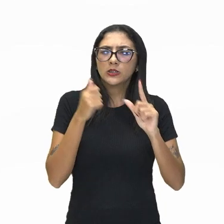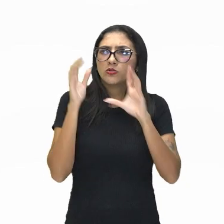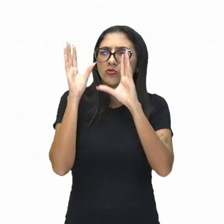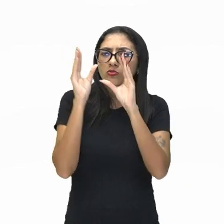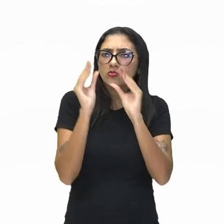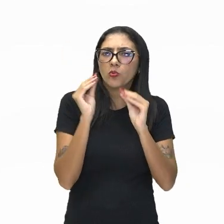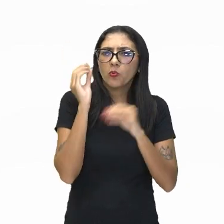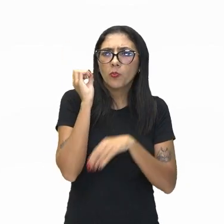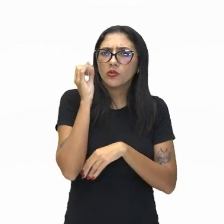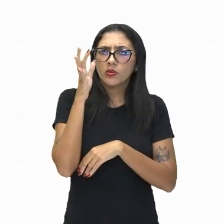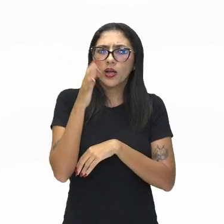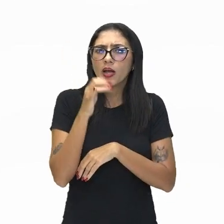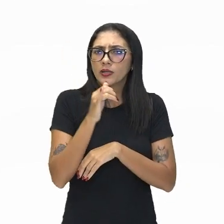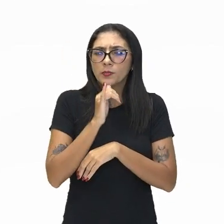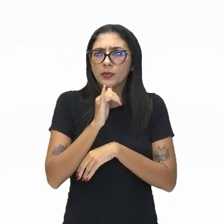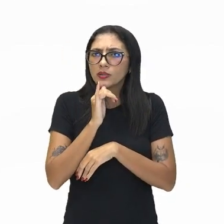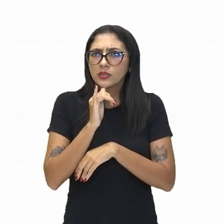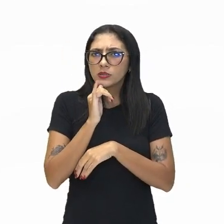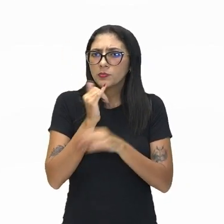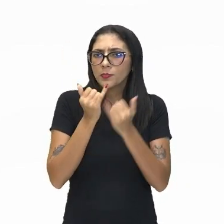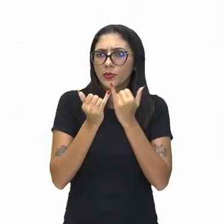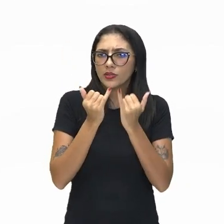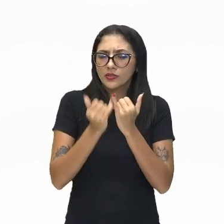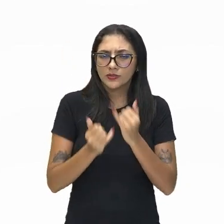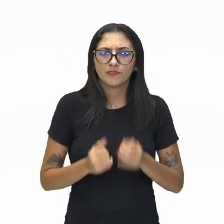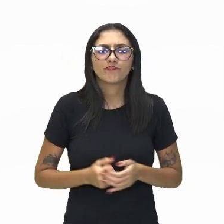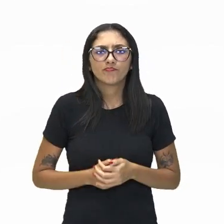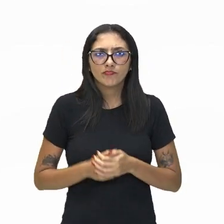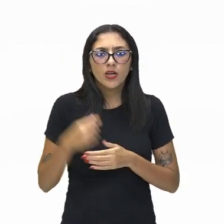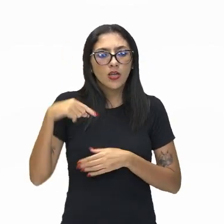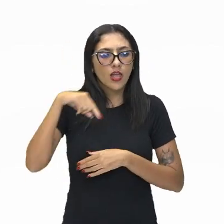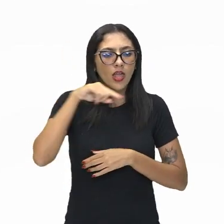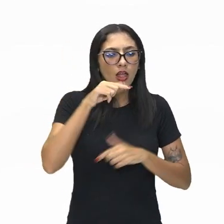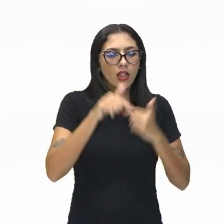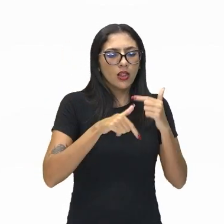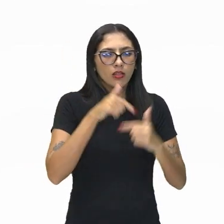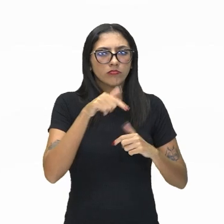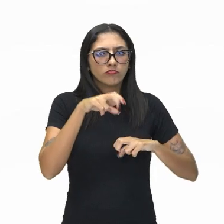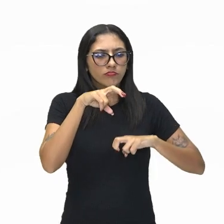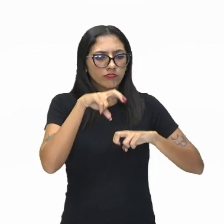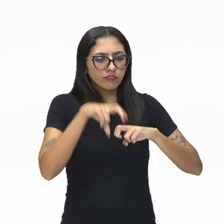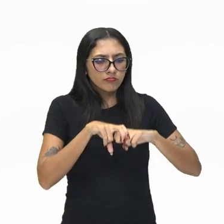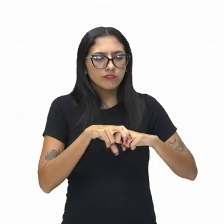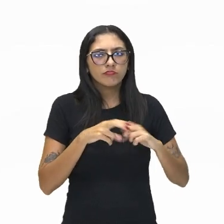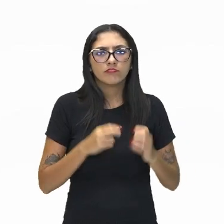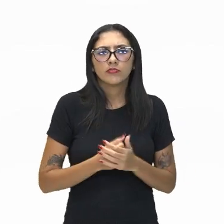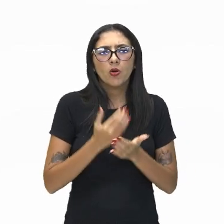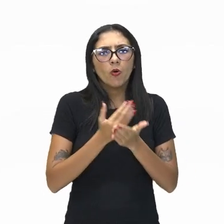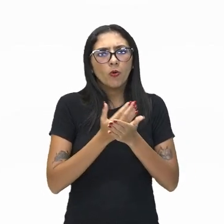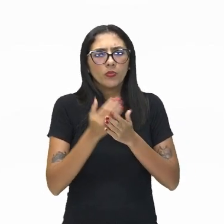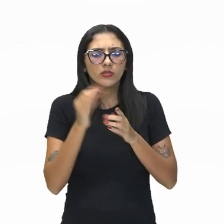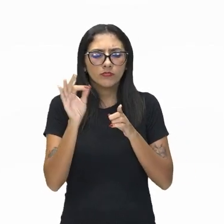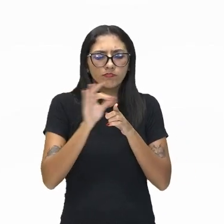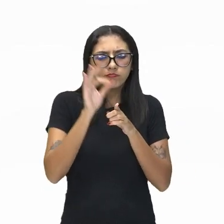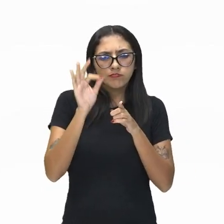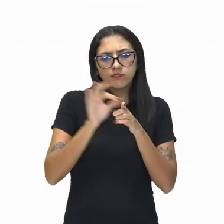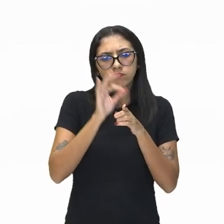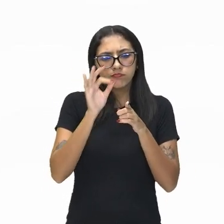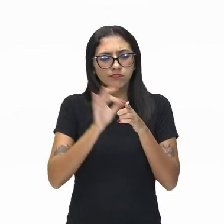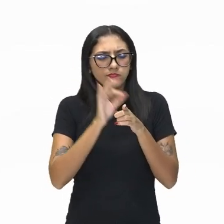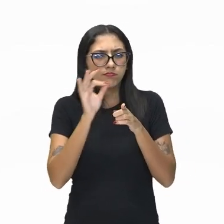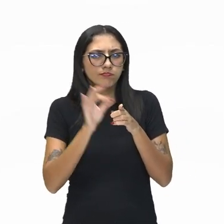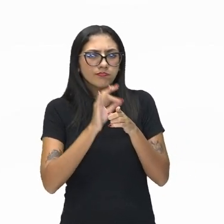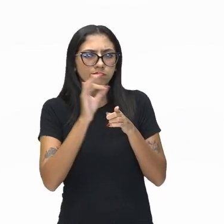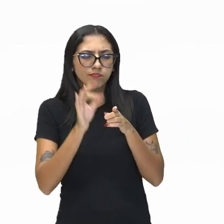através das viradas da noite, e logo sentava-se ao tear. Linha clara para começar o dia, né, delicado traço de